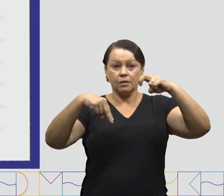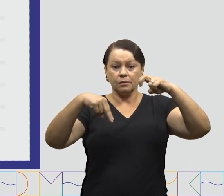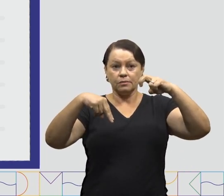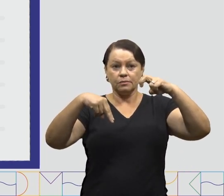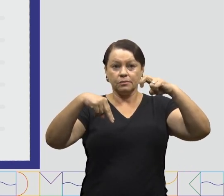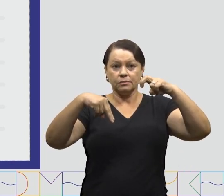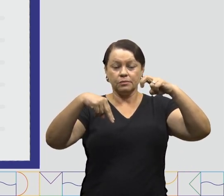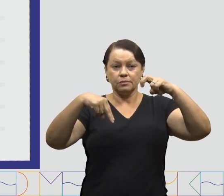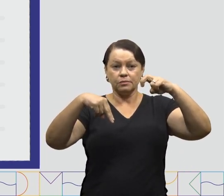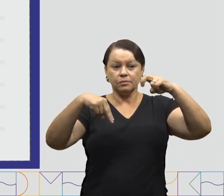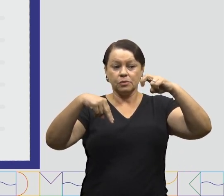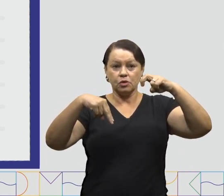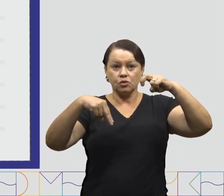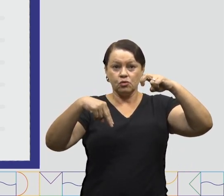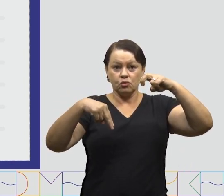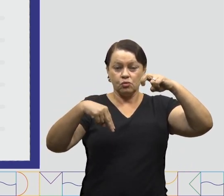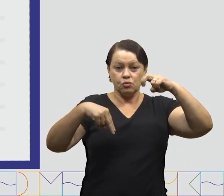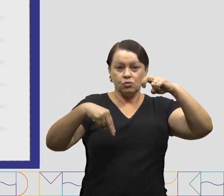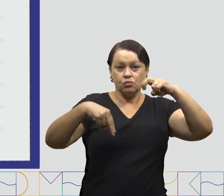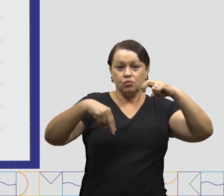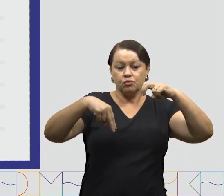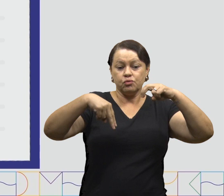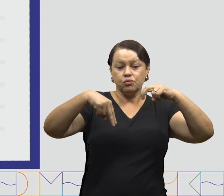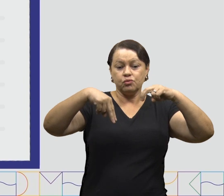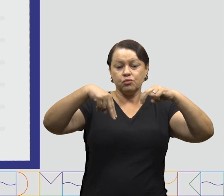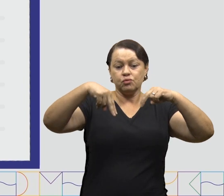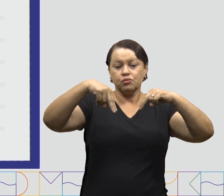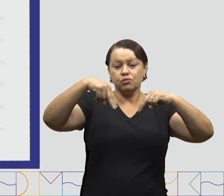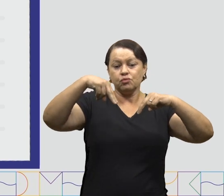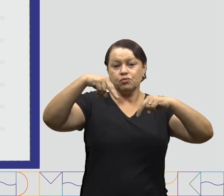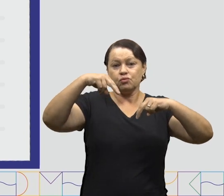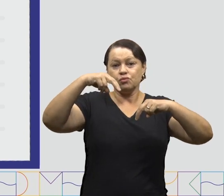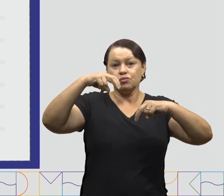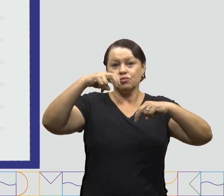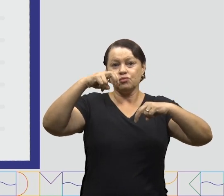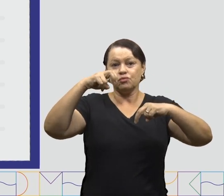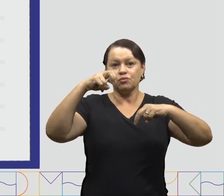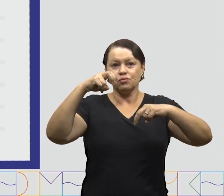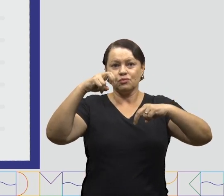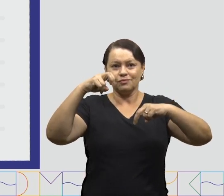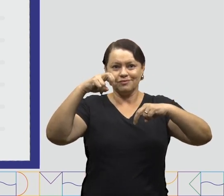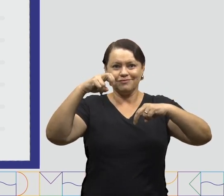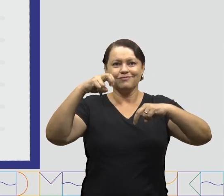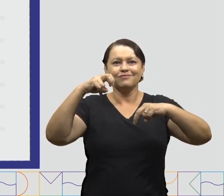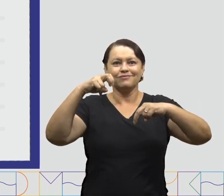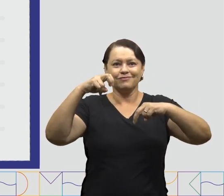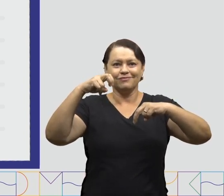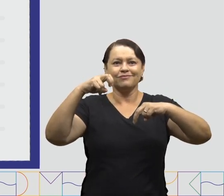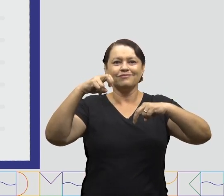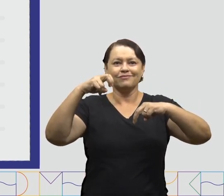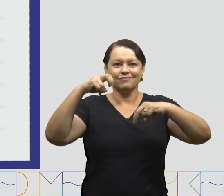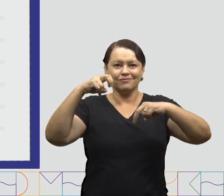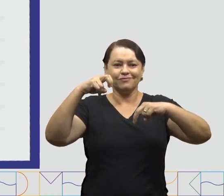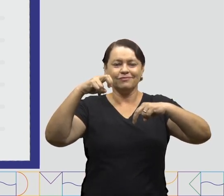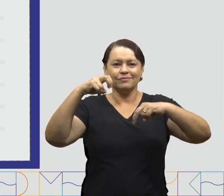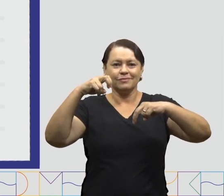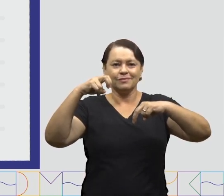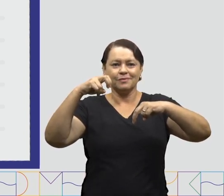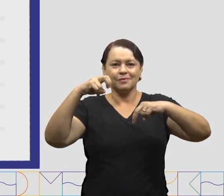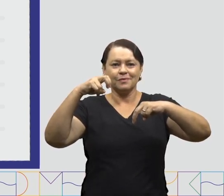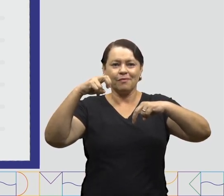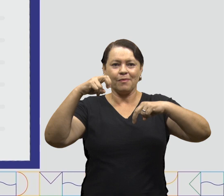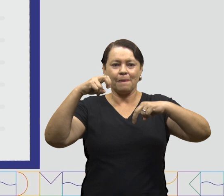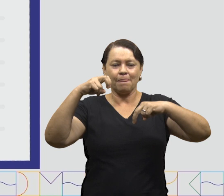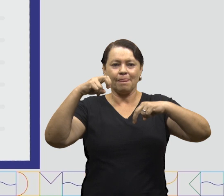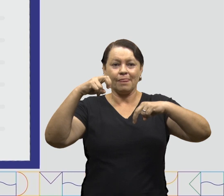subir. A criança 1, que está lá em cima, você está vendo? E assim, a outra criança, que é